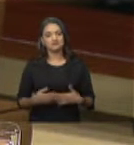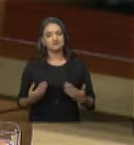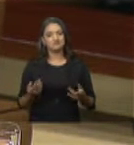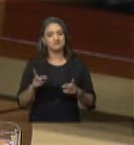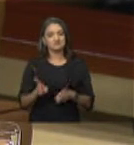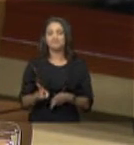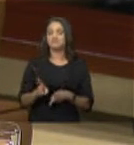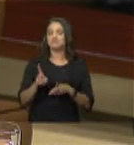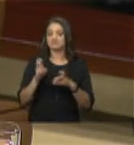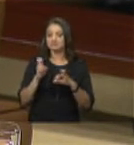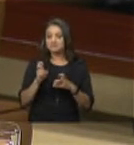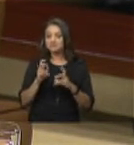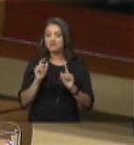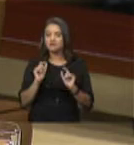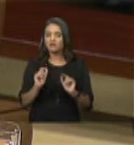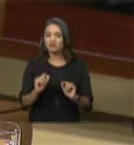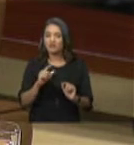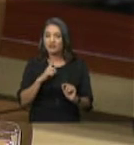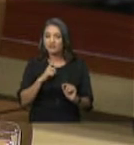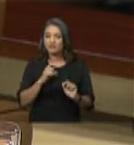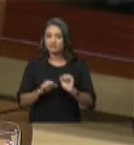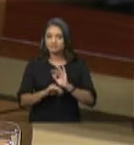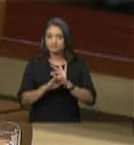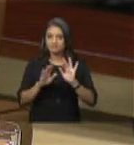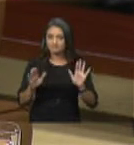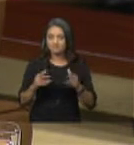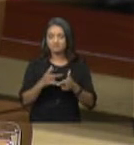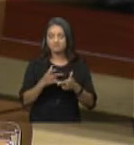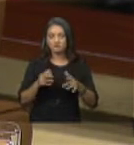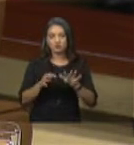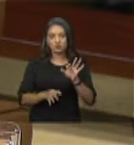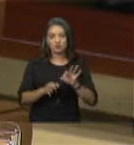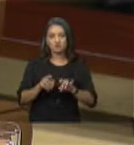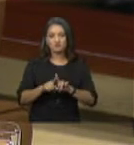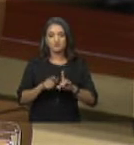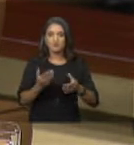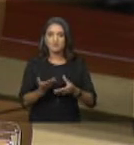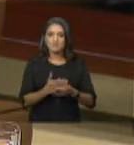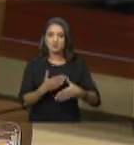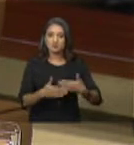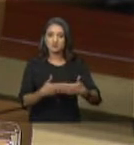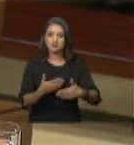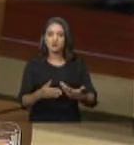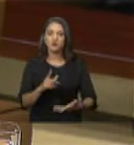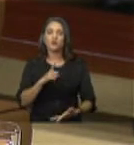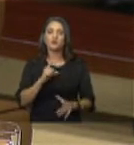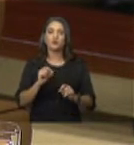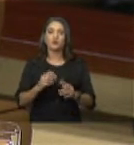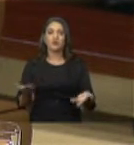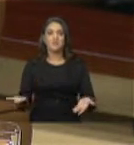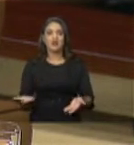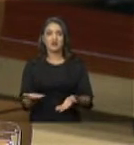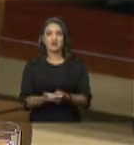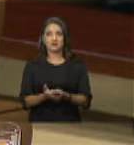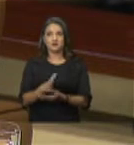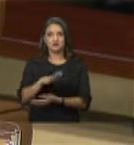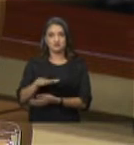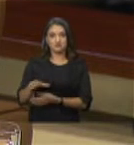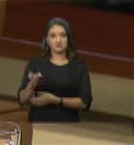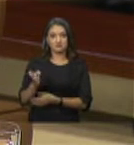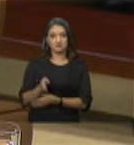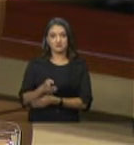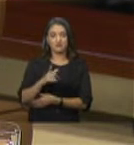expressão jurídica e processual nós estamos diante de uma ação rescisória que